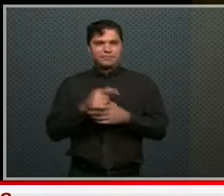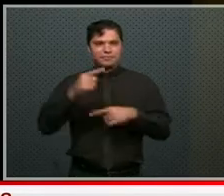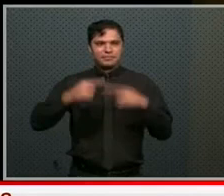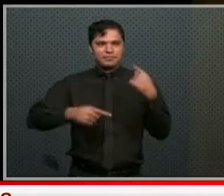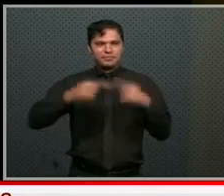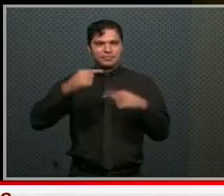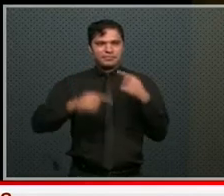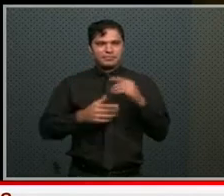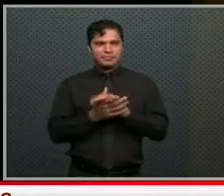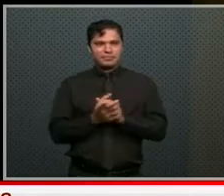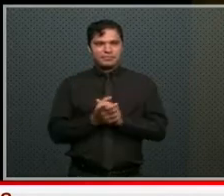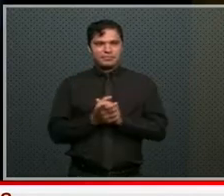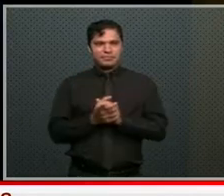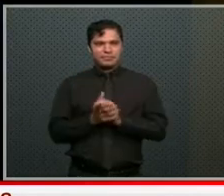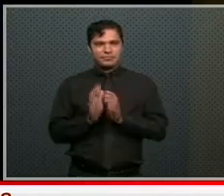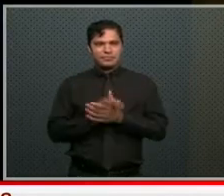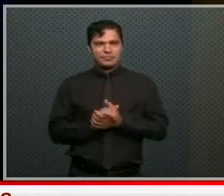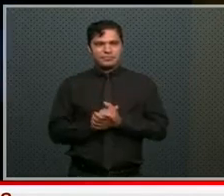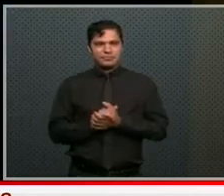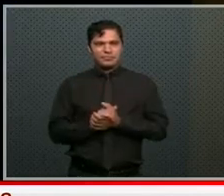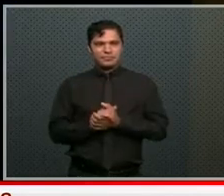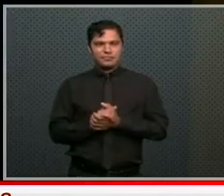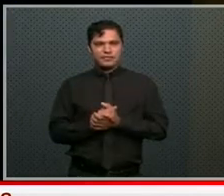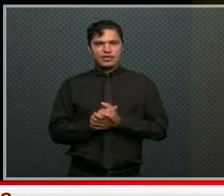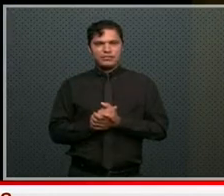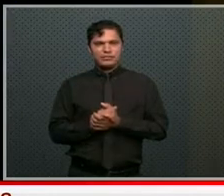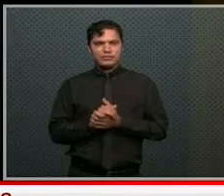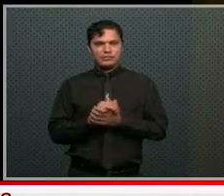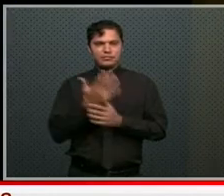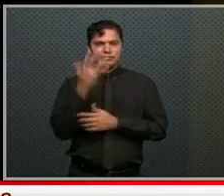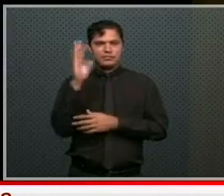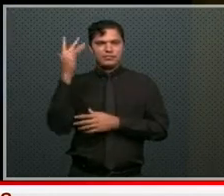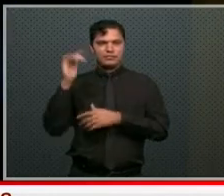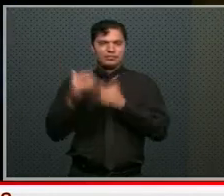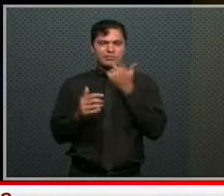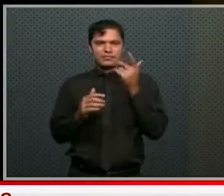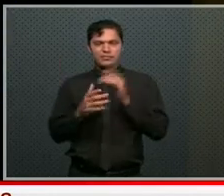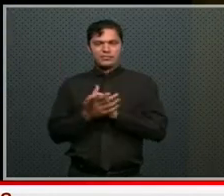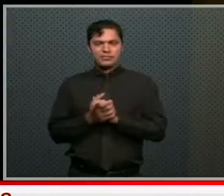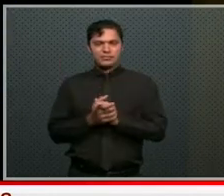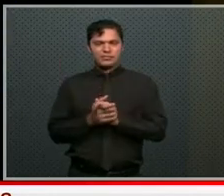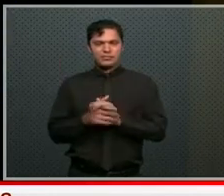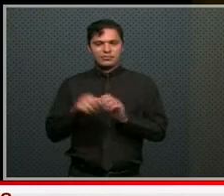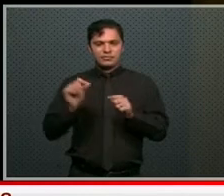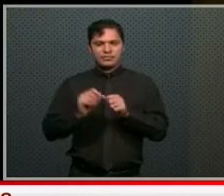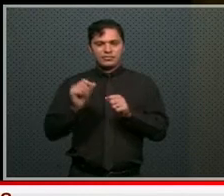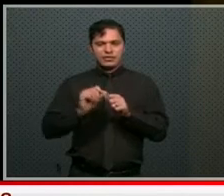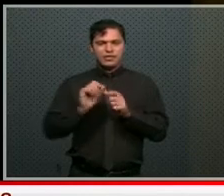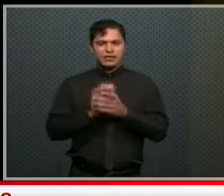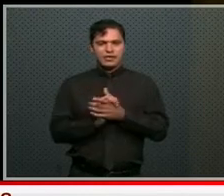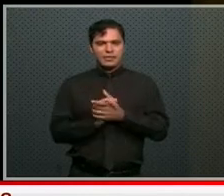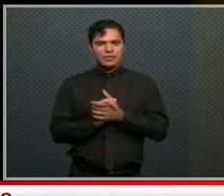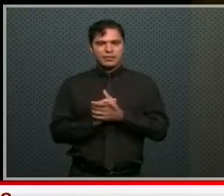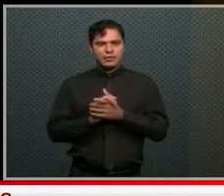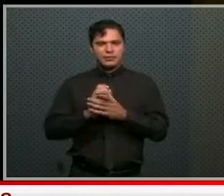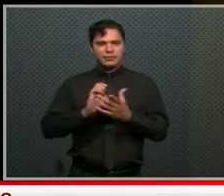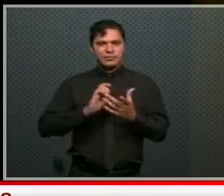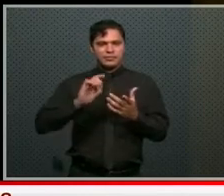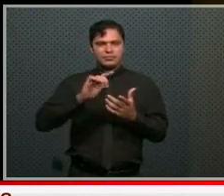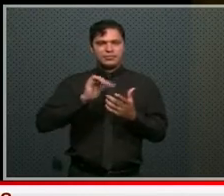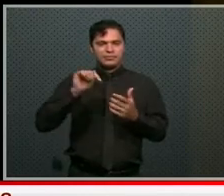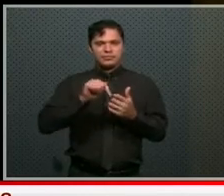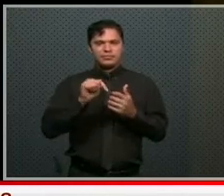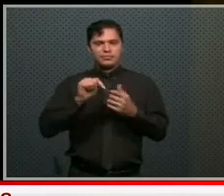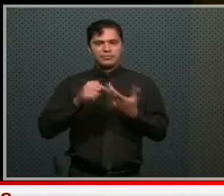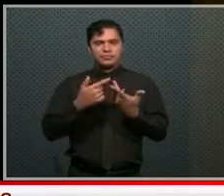com nós paraense a natureza farta com todos nós nós fazemos O Nosso Barraco na beira do Igarapé jogamos